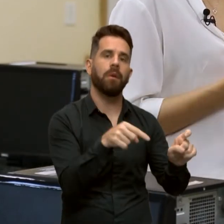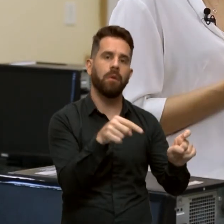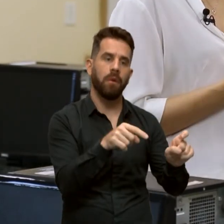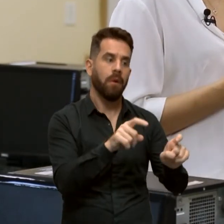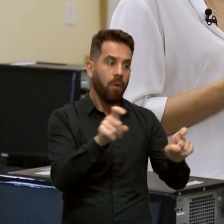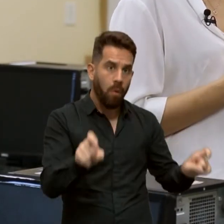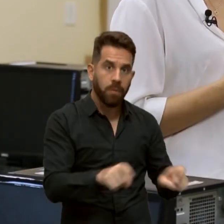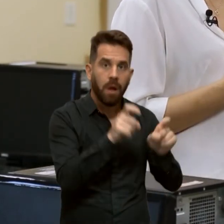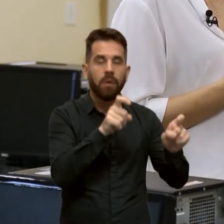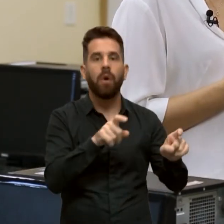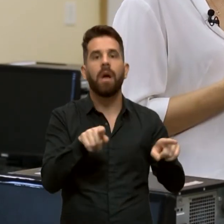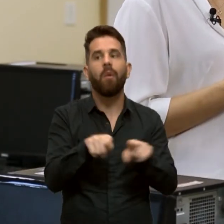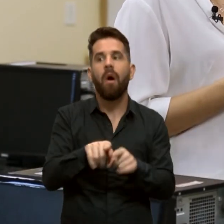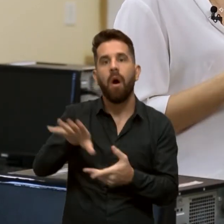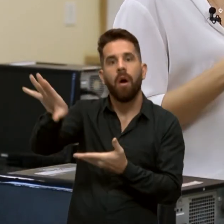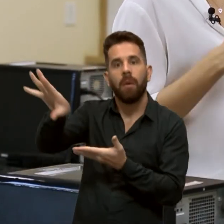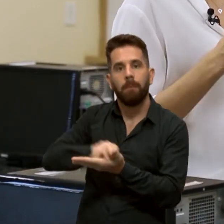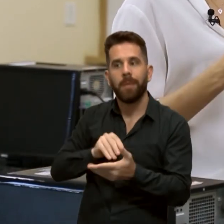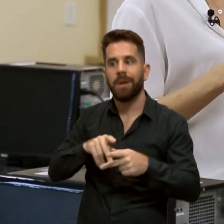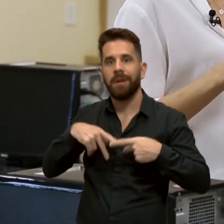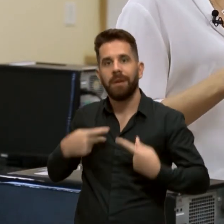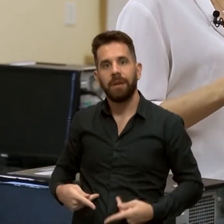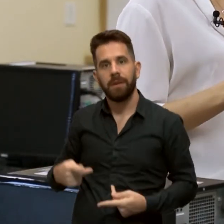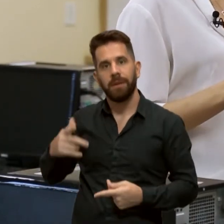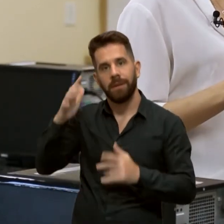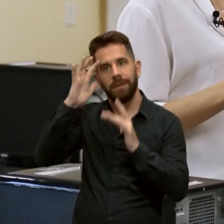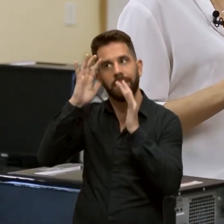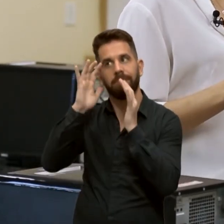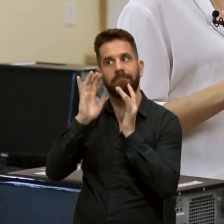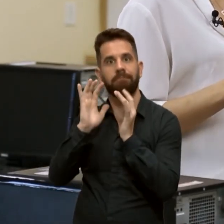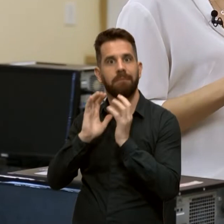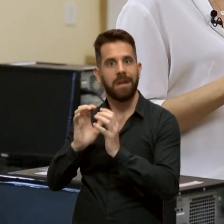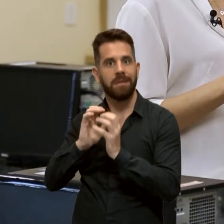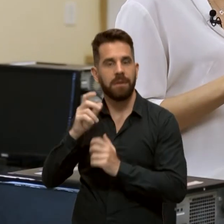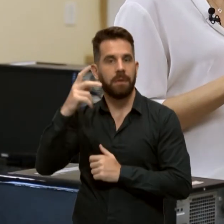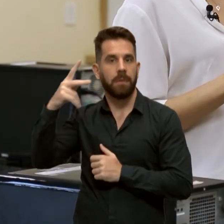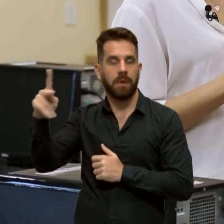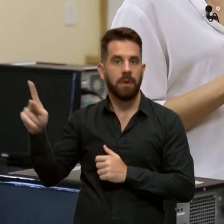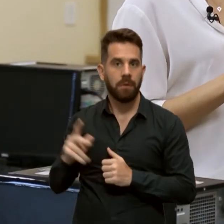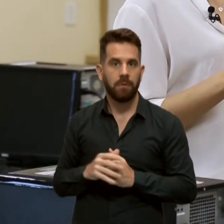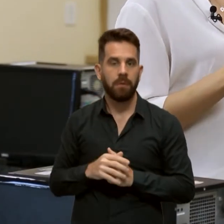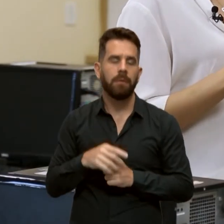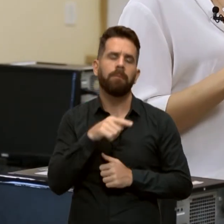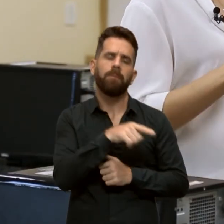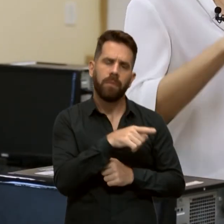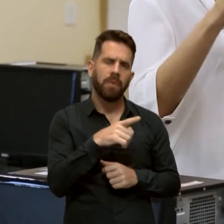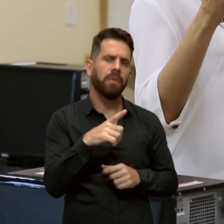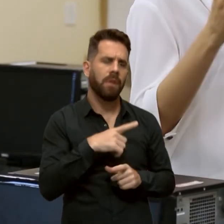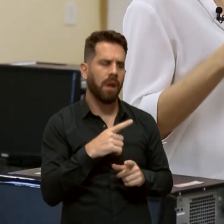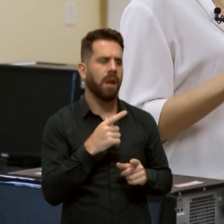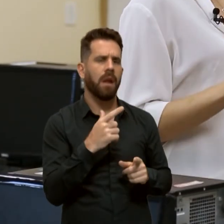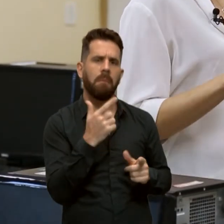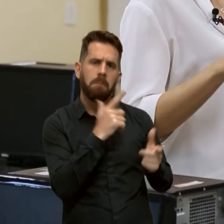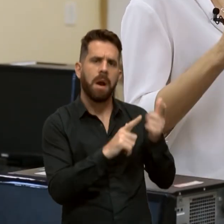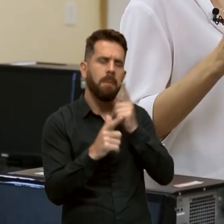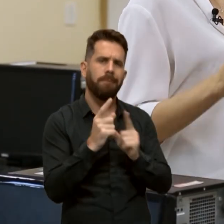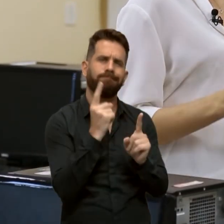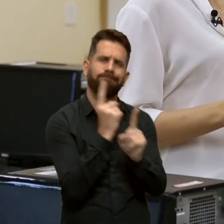imitar o que os humanos estão pensando. Então a taxa de acerto aí nós temos em algoritmos muito bons